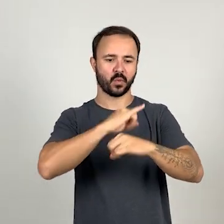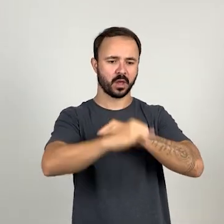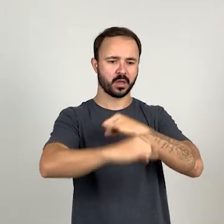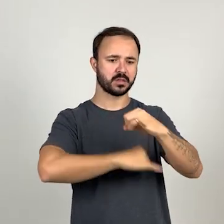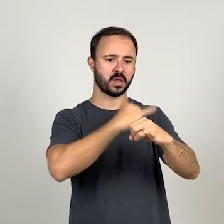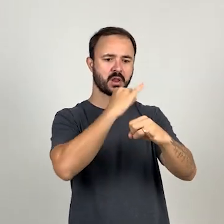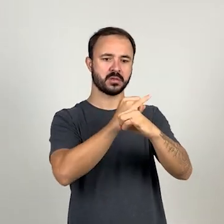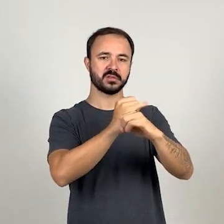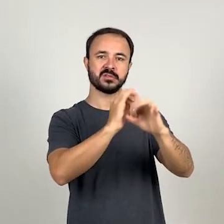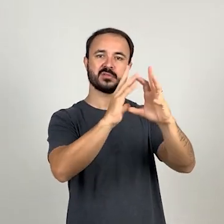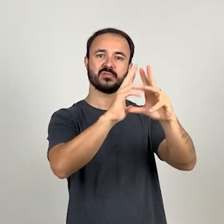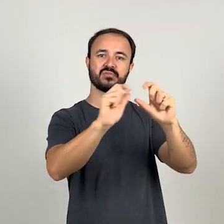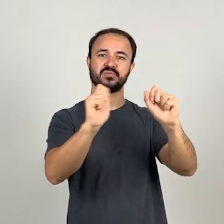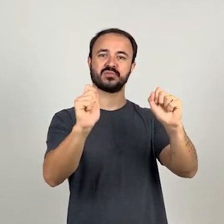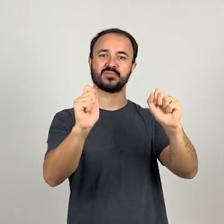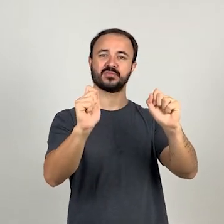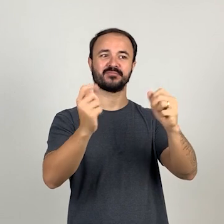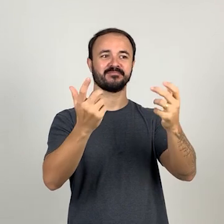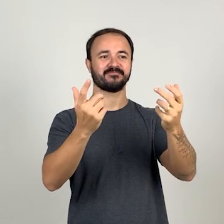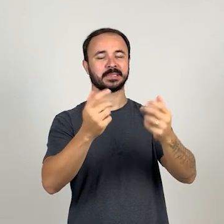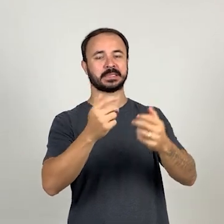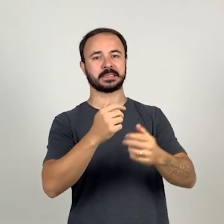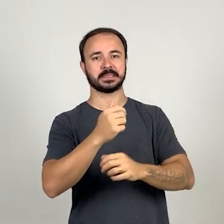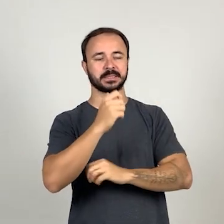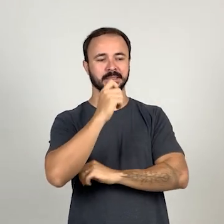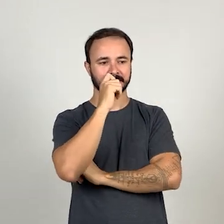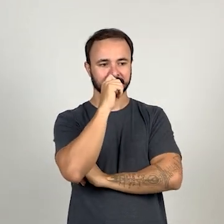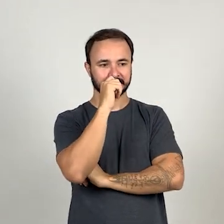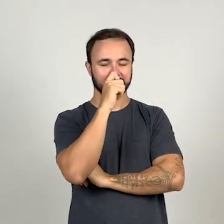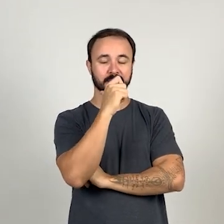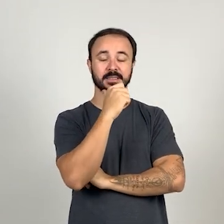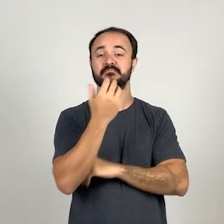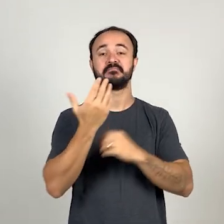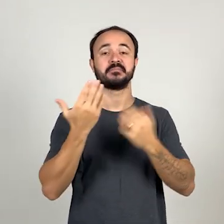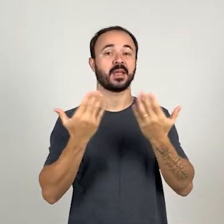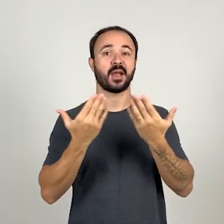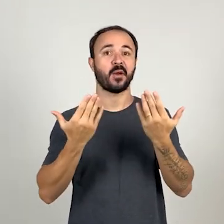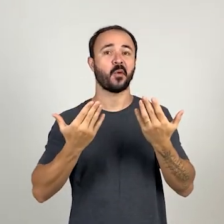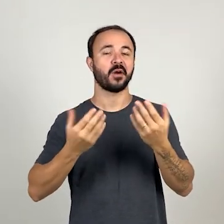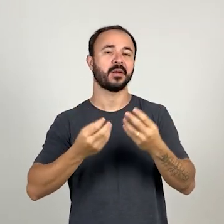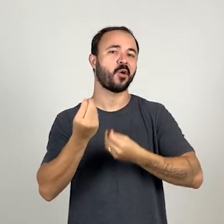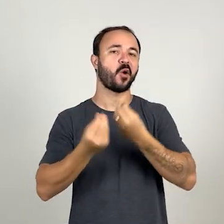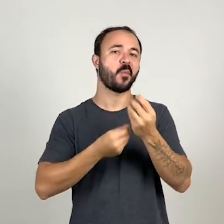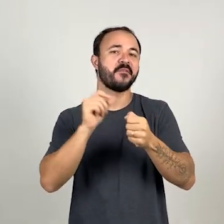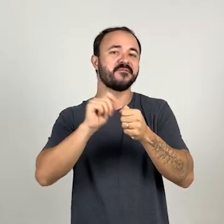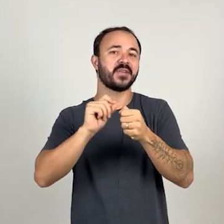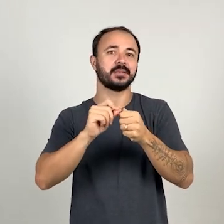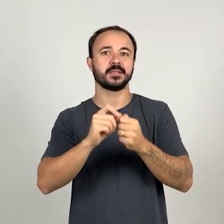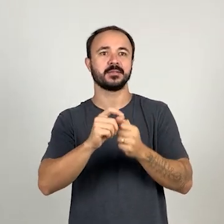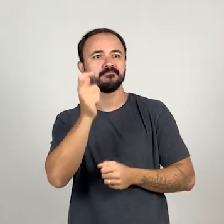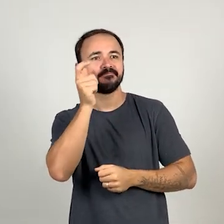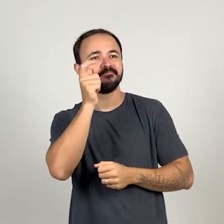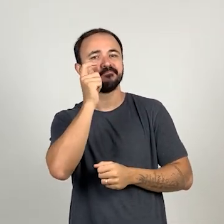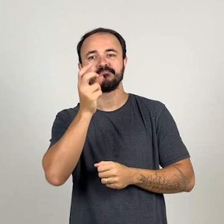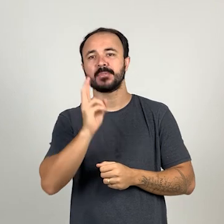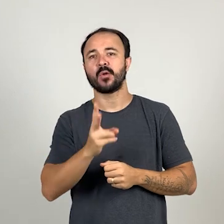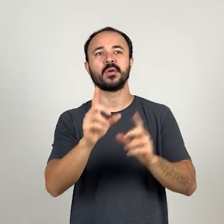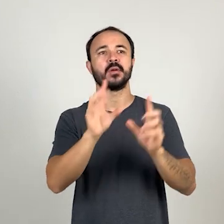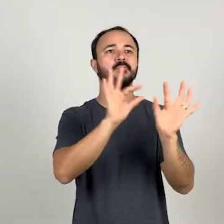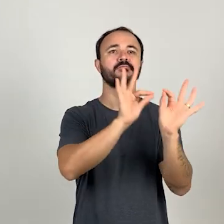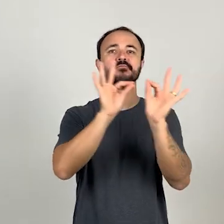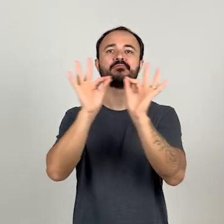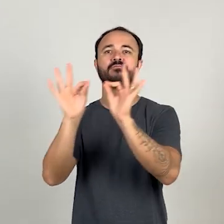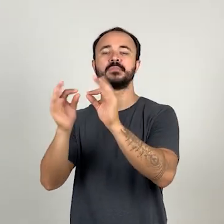was gone, significa que se foi. Foi interrompida a conexão, então eles não conseguiram assistir. Qual será